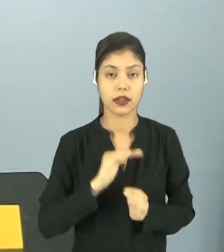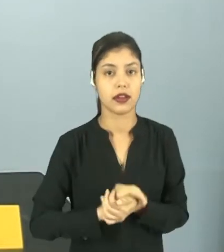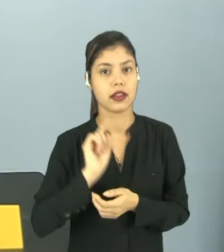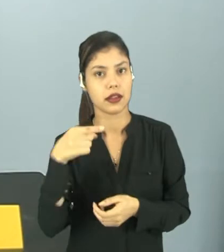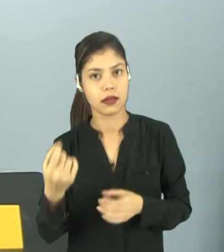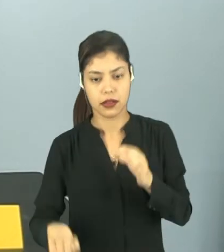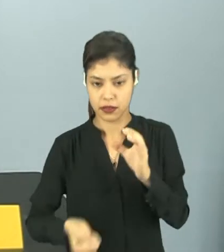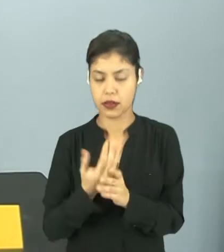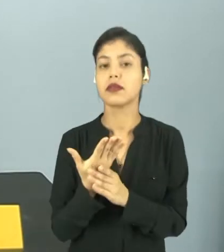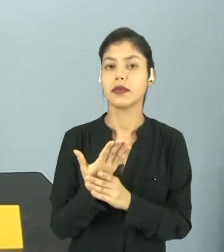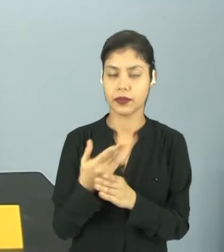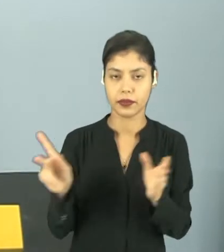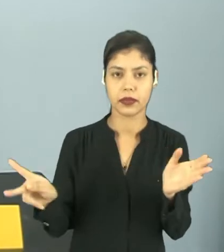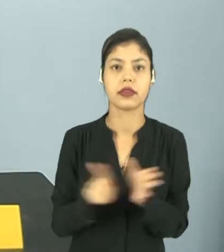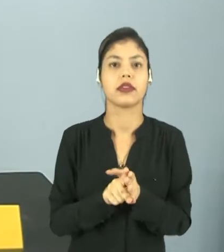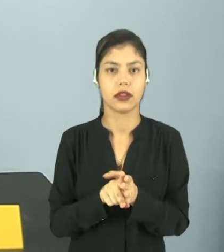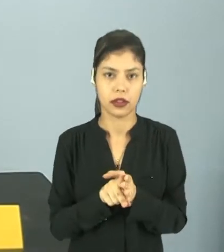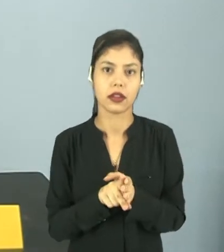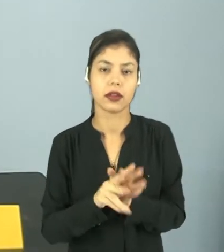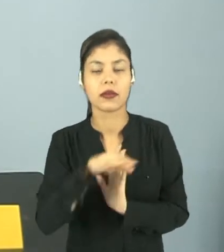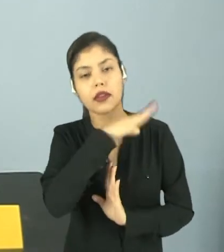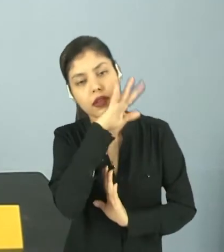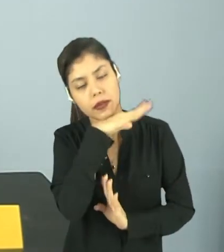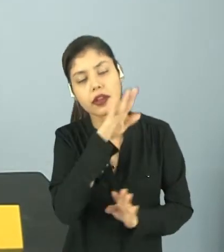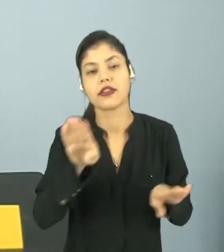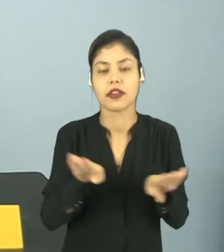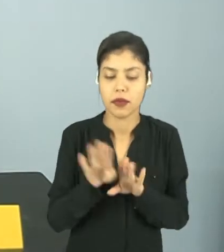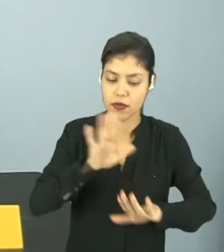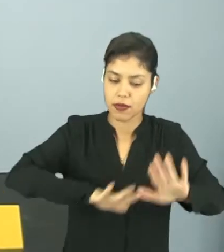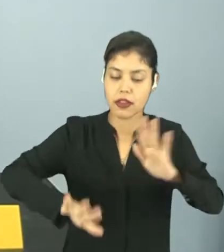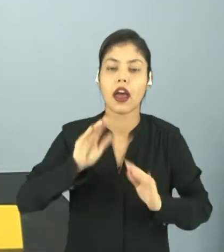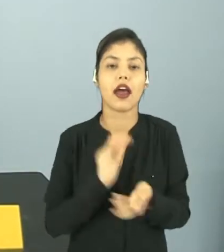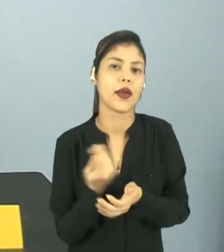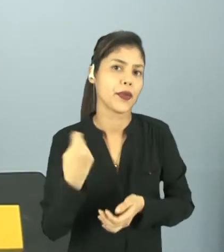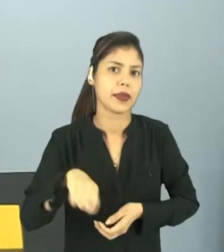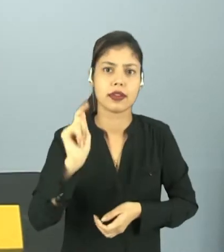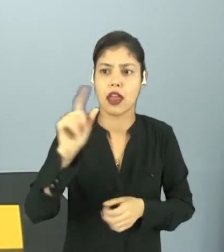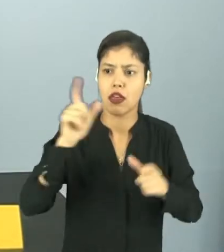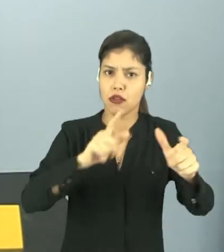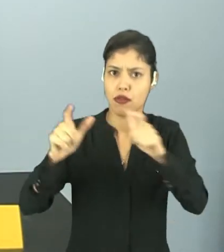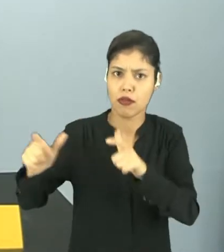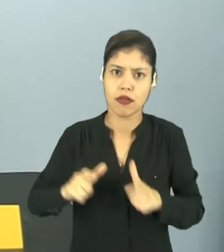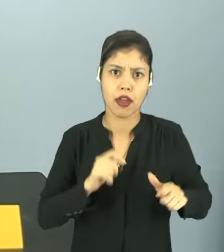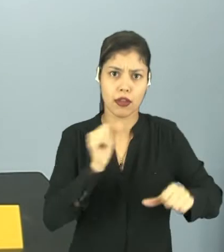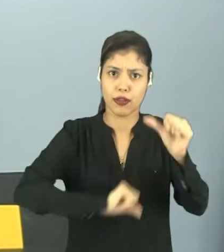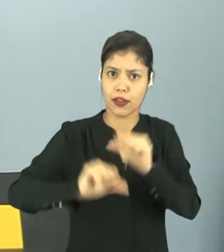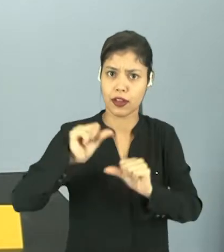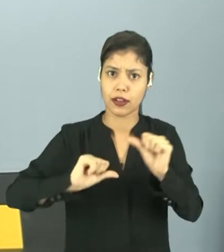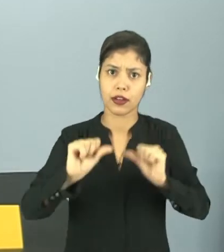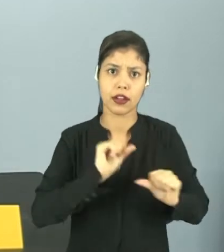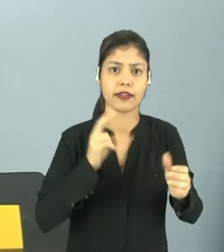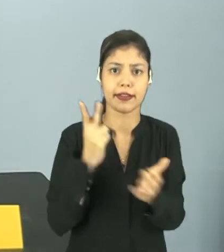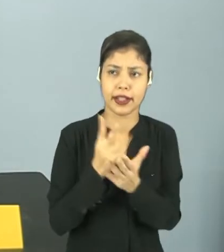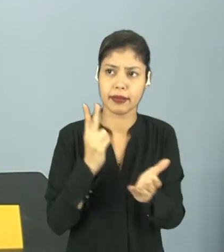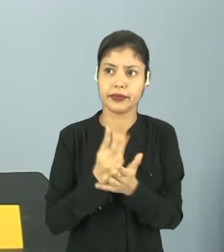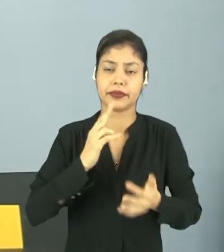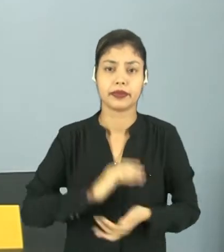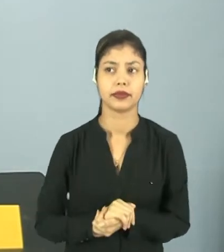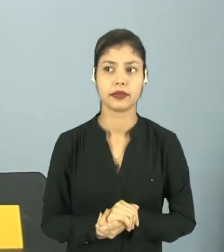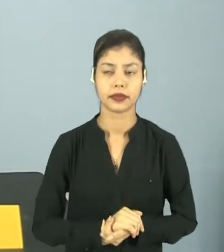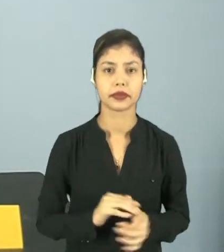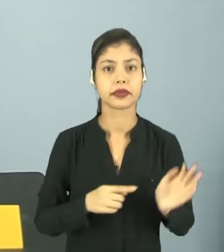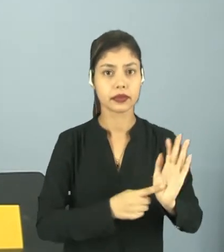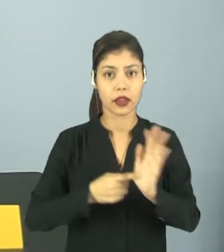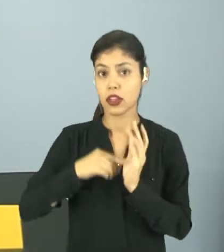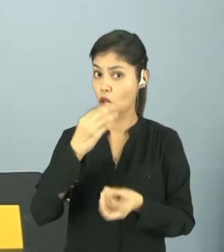descoberta que eles poderiam criar os seus próprios animais, eles não precisavam mais estar mudando de um lugar para outro.